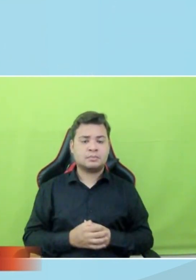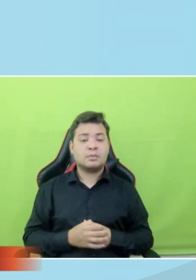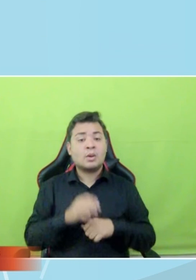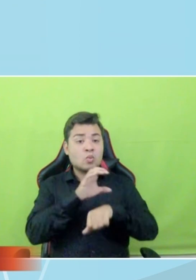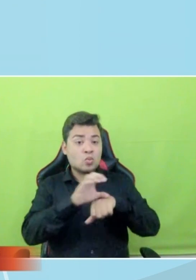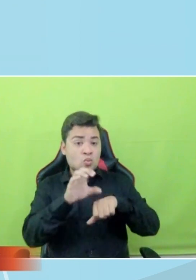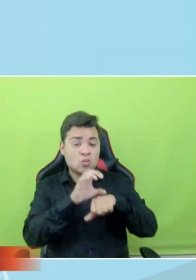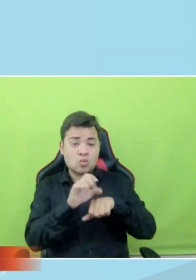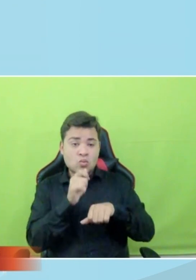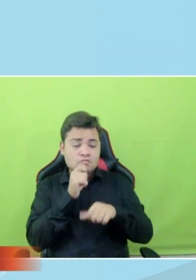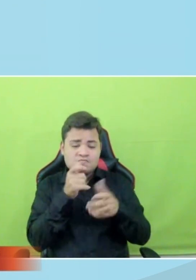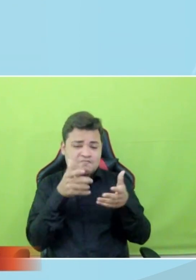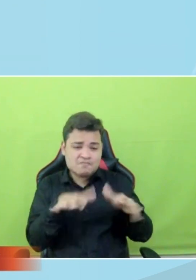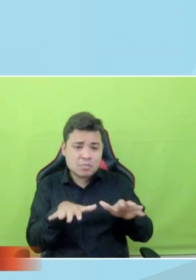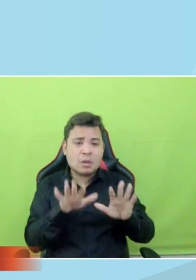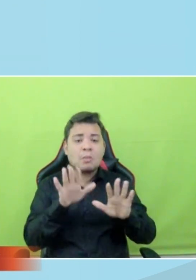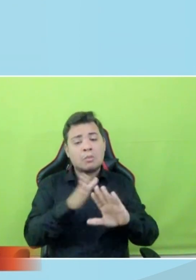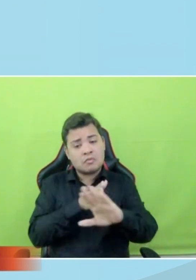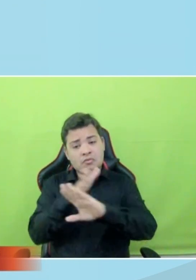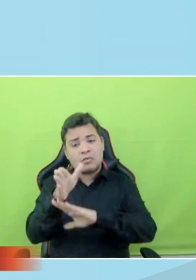pouquinho da cultura aqui do nosso estado.